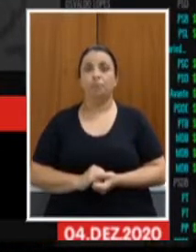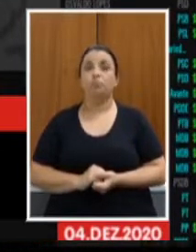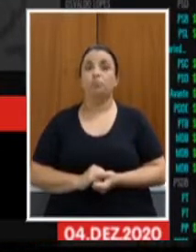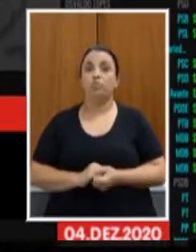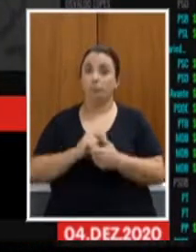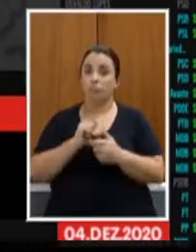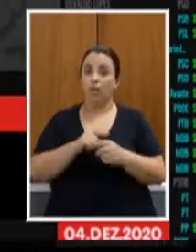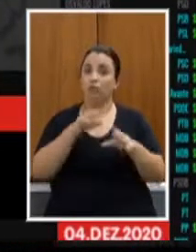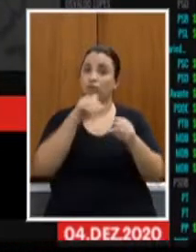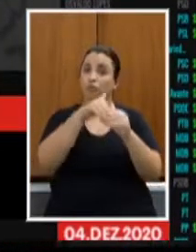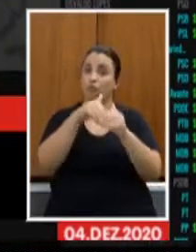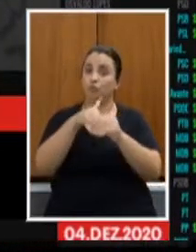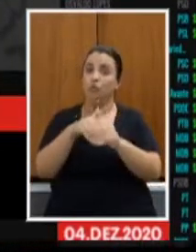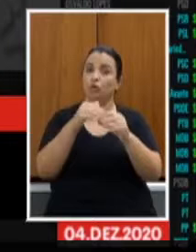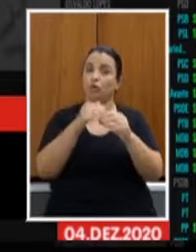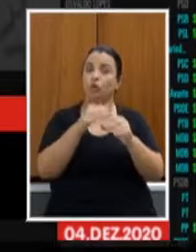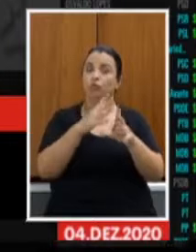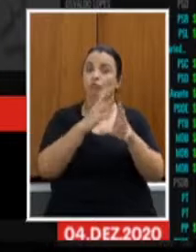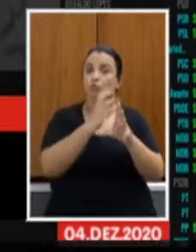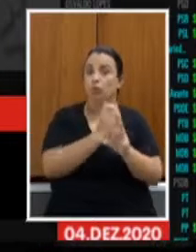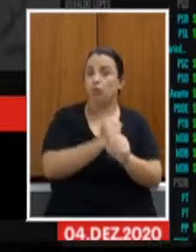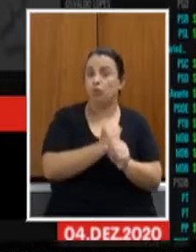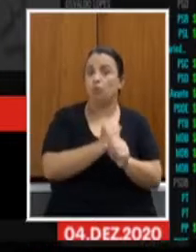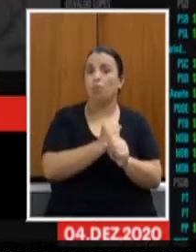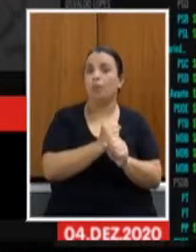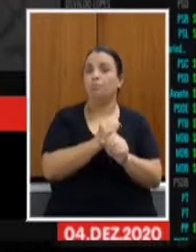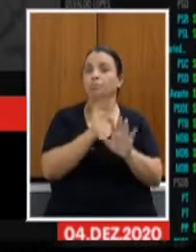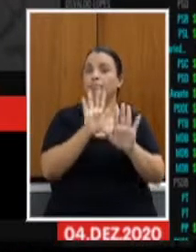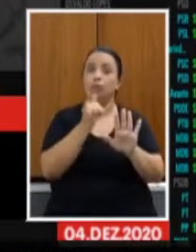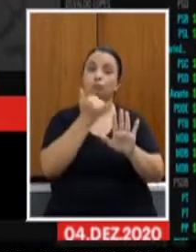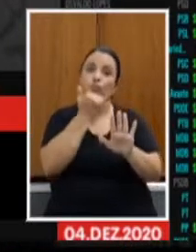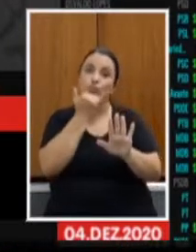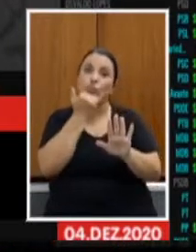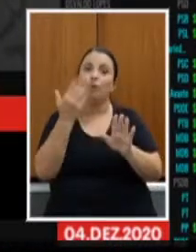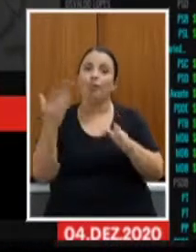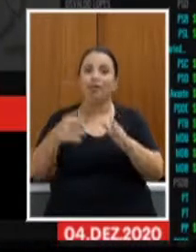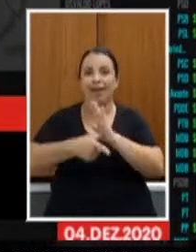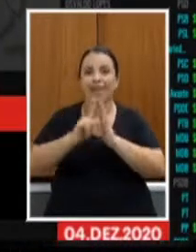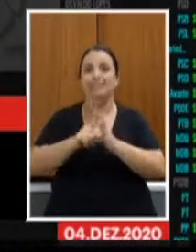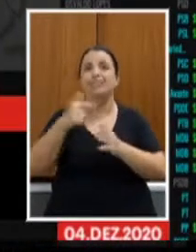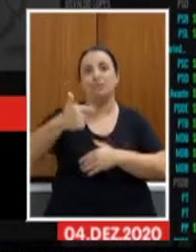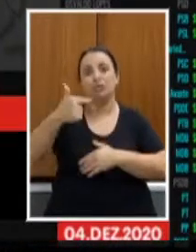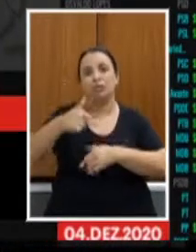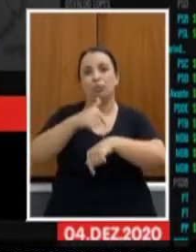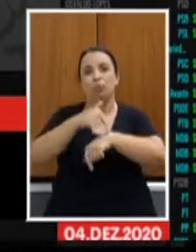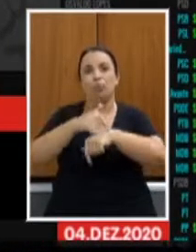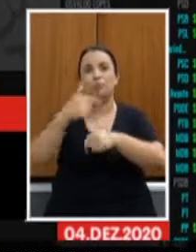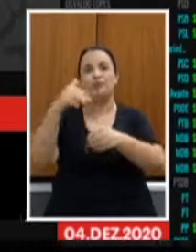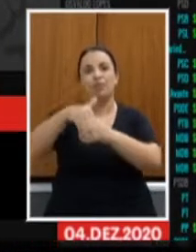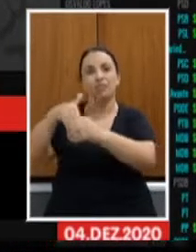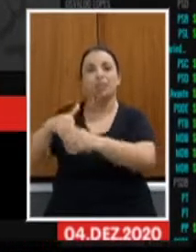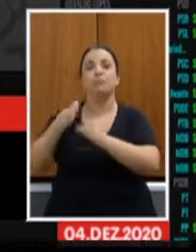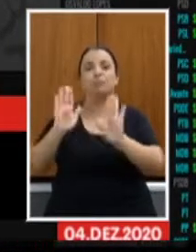Votaram. A presidência vai proceder à segunda chamada de votação. Em votação.